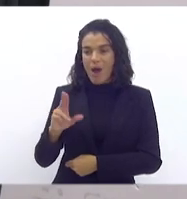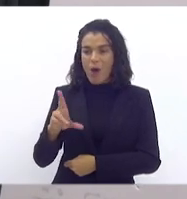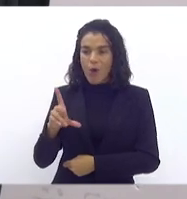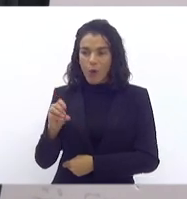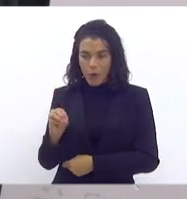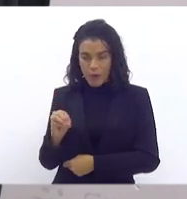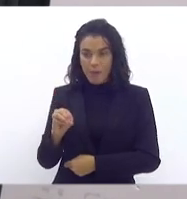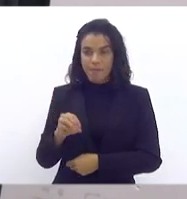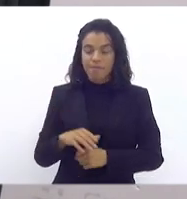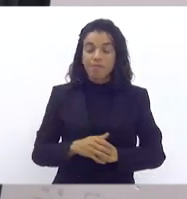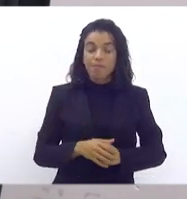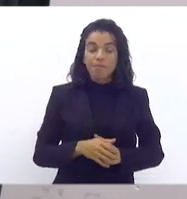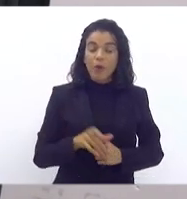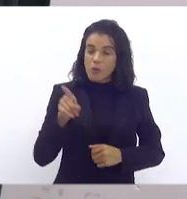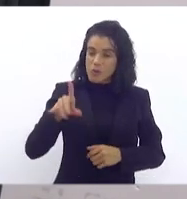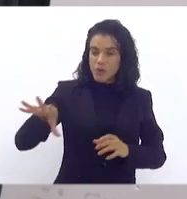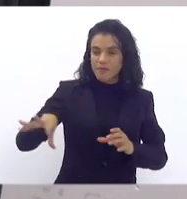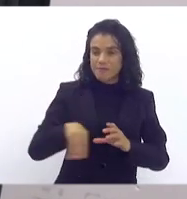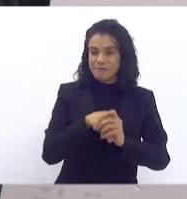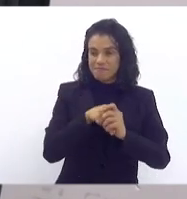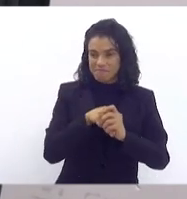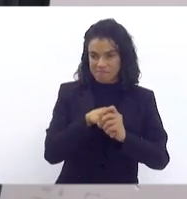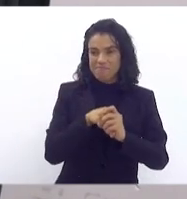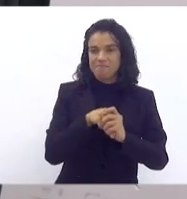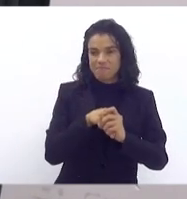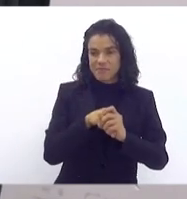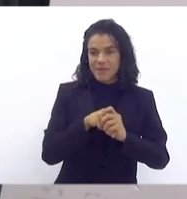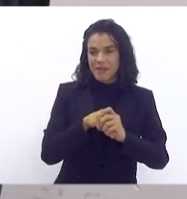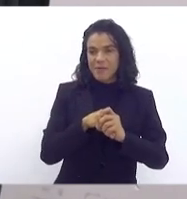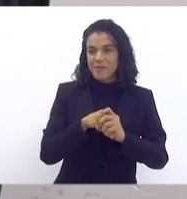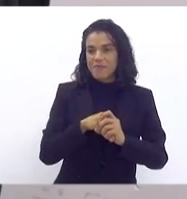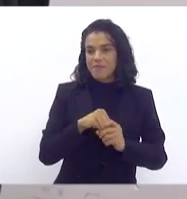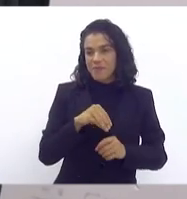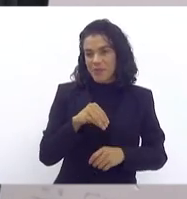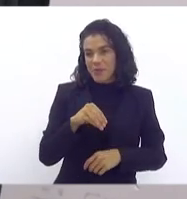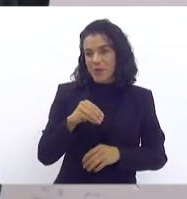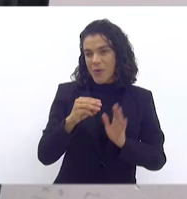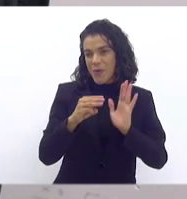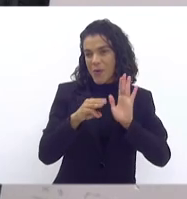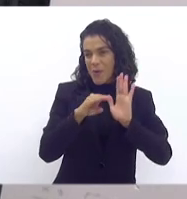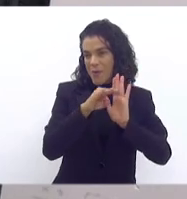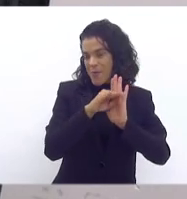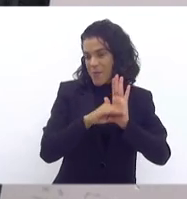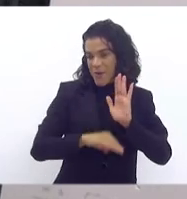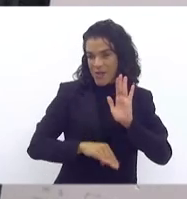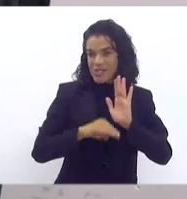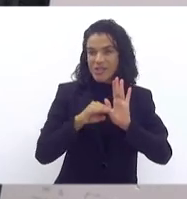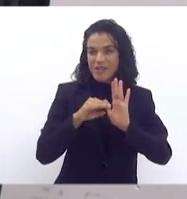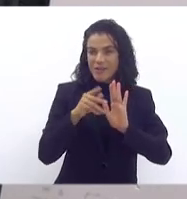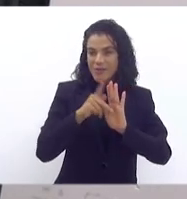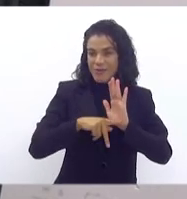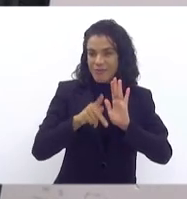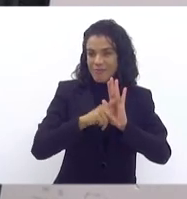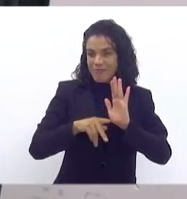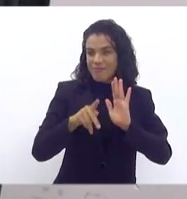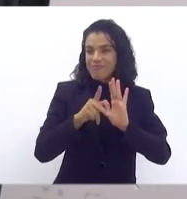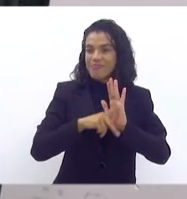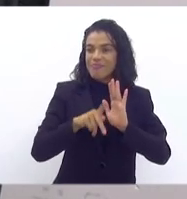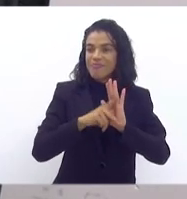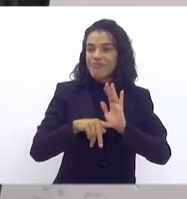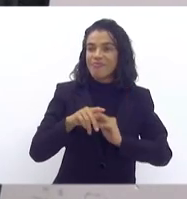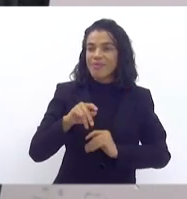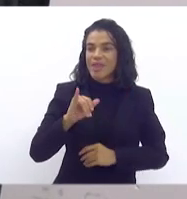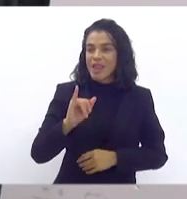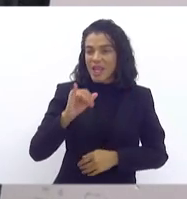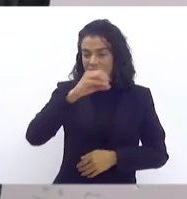saber o senhor faz parte do do inocense do projeto inocentes né Eh Brasil e eu